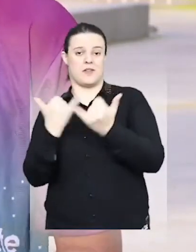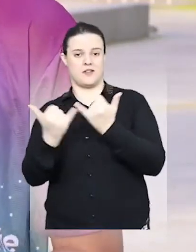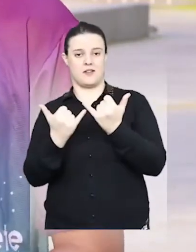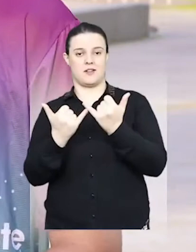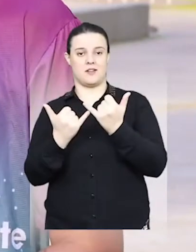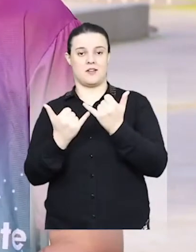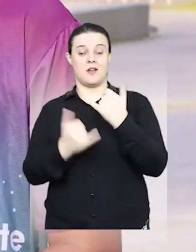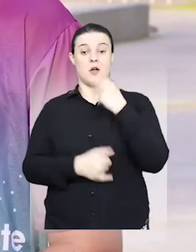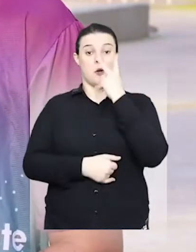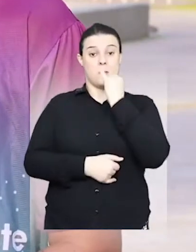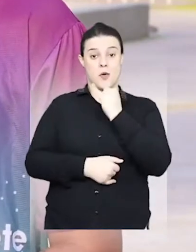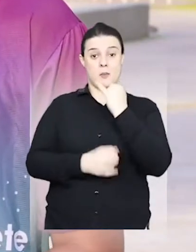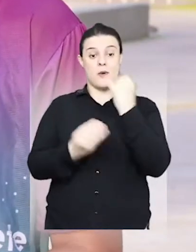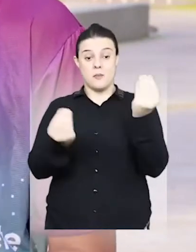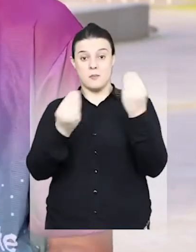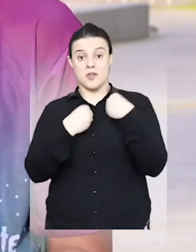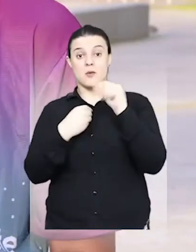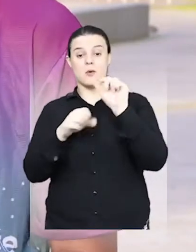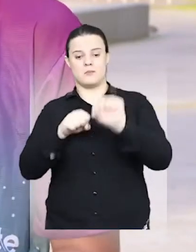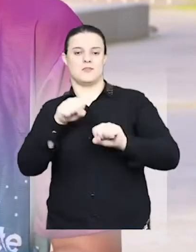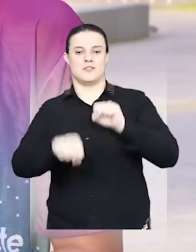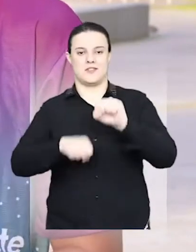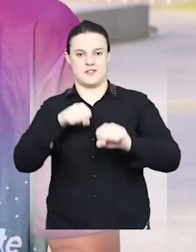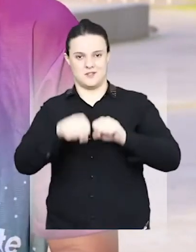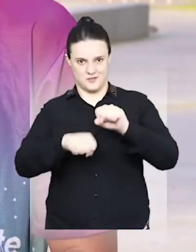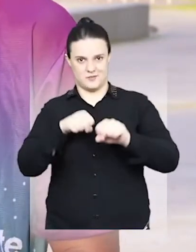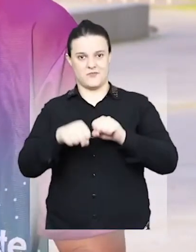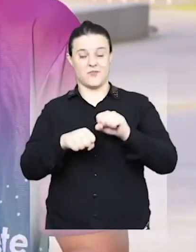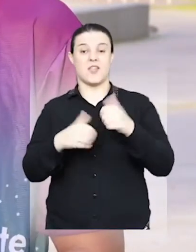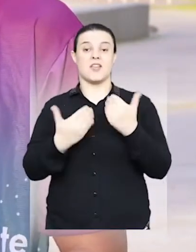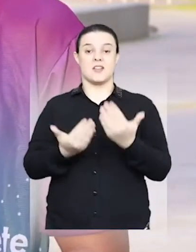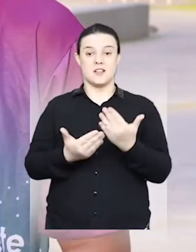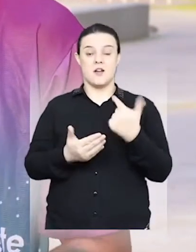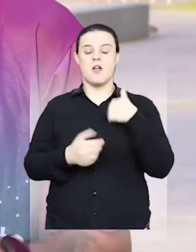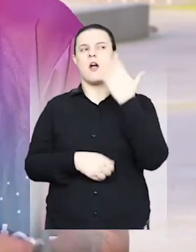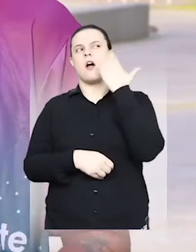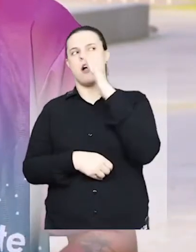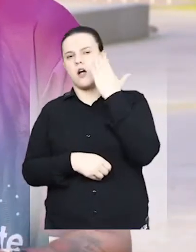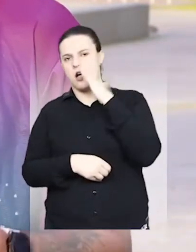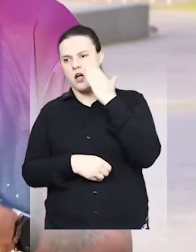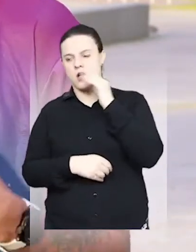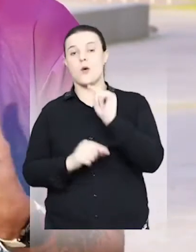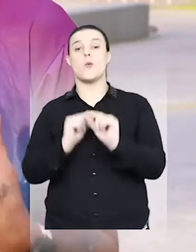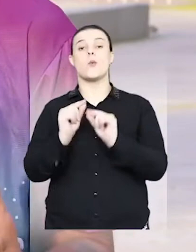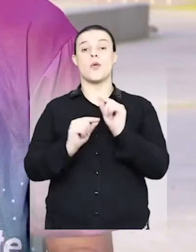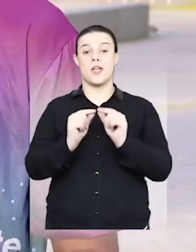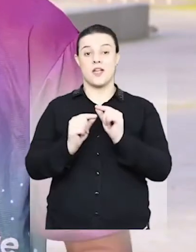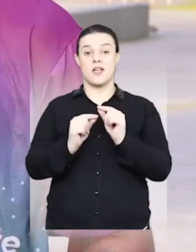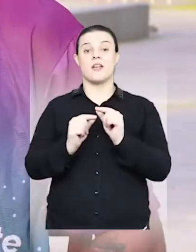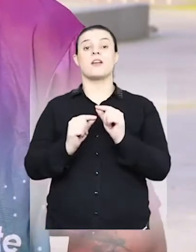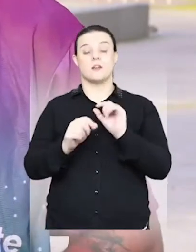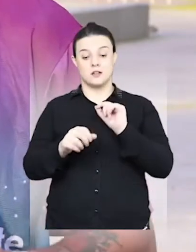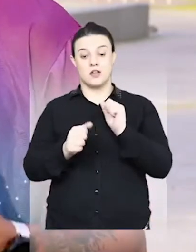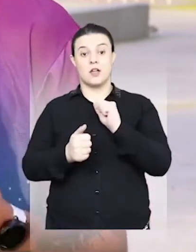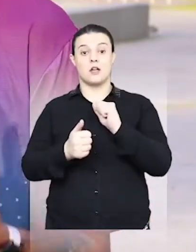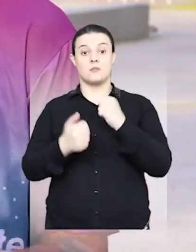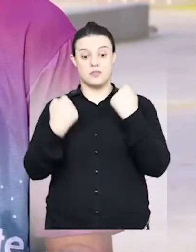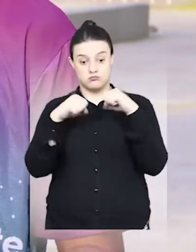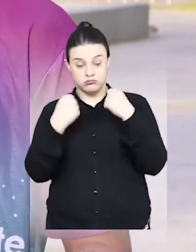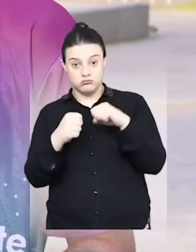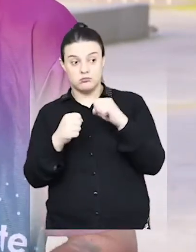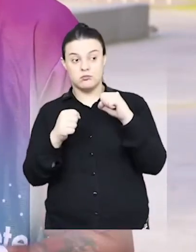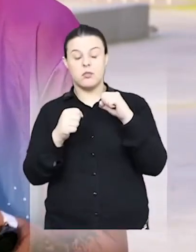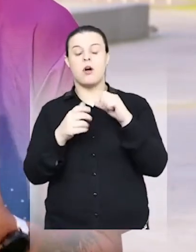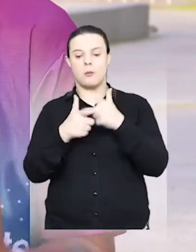brincar. E meu pai me deu de imediato uma bicicleta. Então ali eu já entendia que a